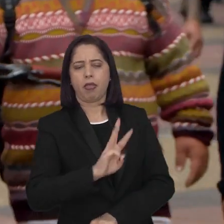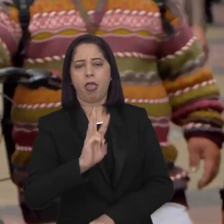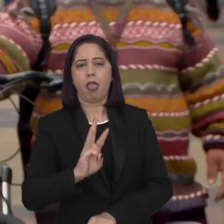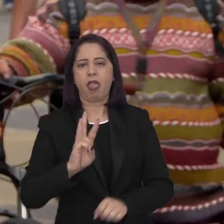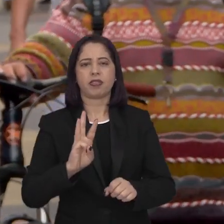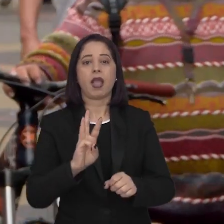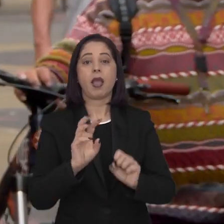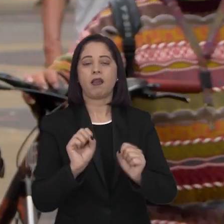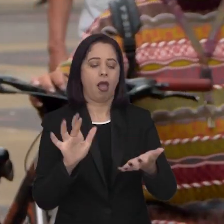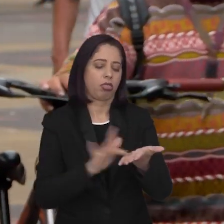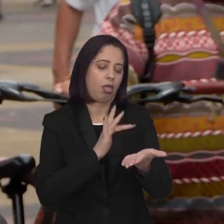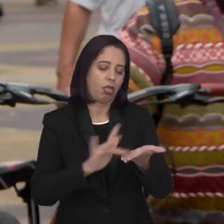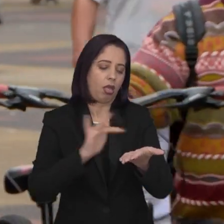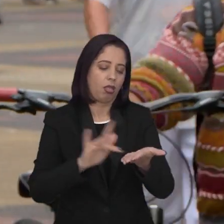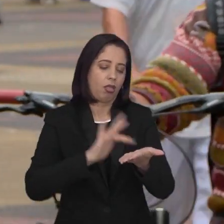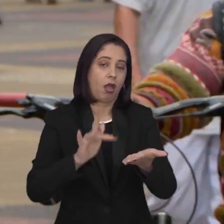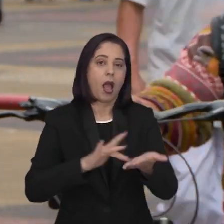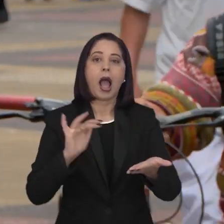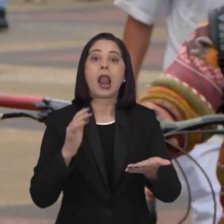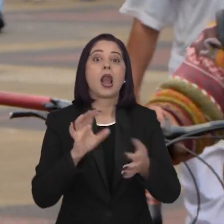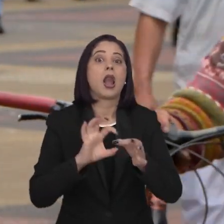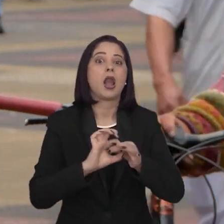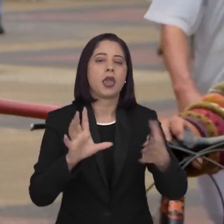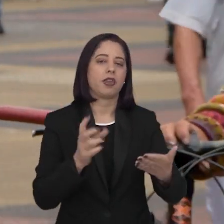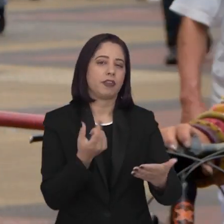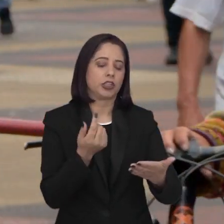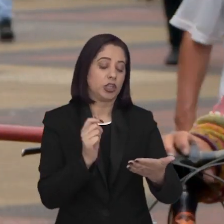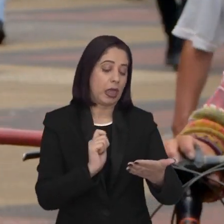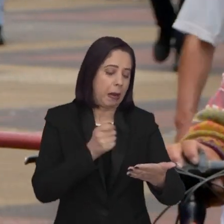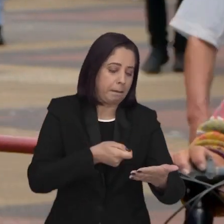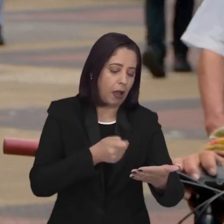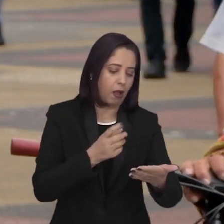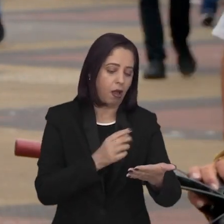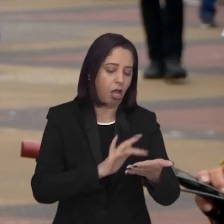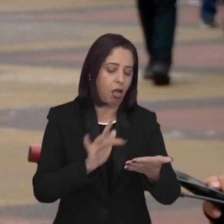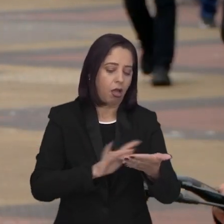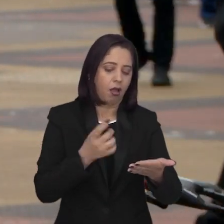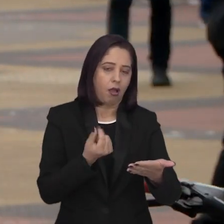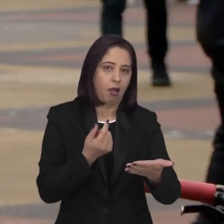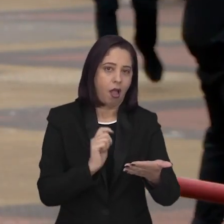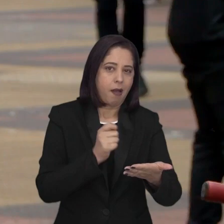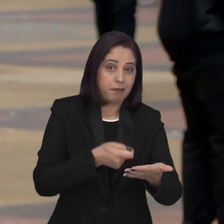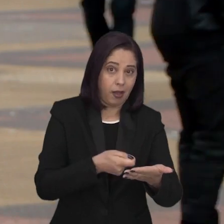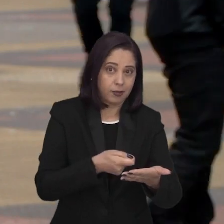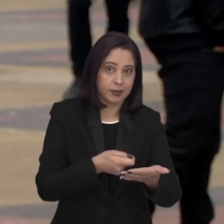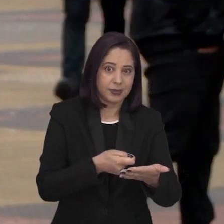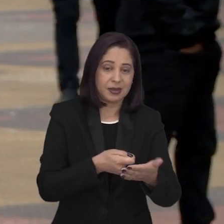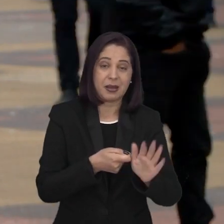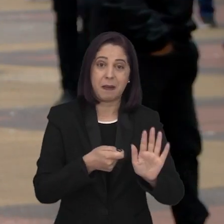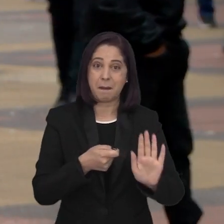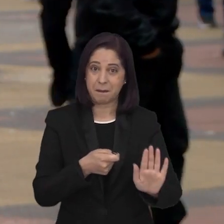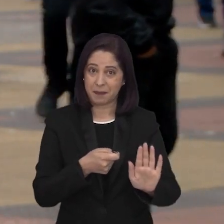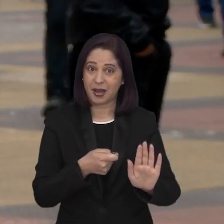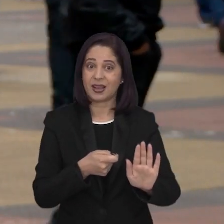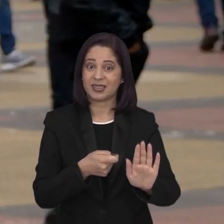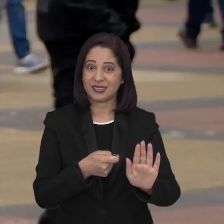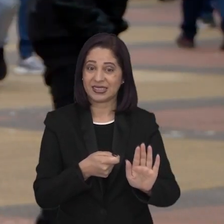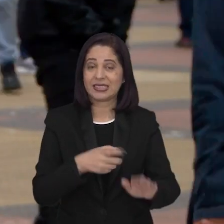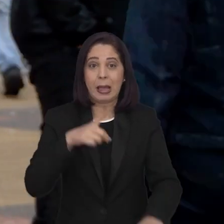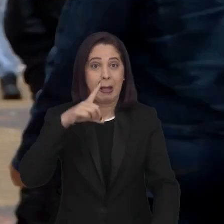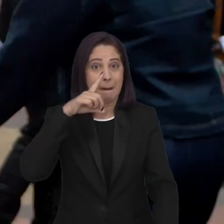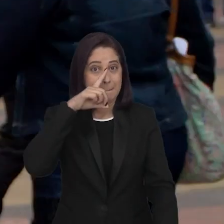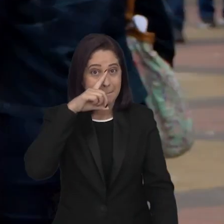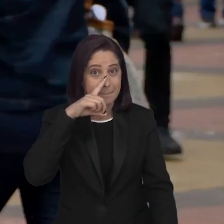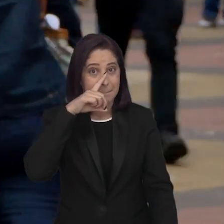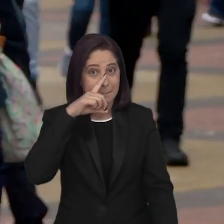plataformas disponíveis e ao alcance da mão, se tornaram uma forma de passatempo, uma diversão momentânea. Acontece